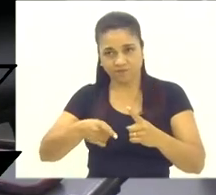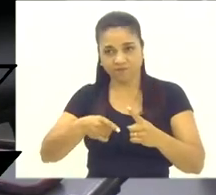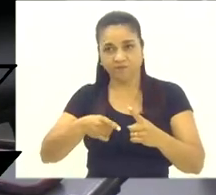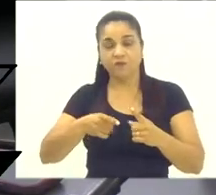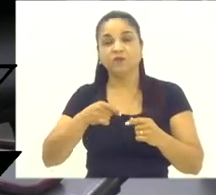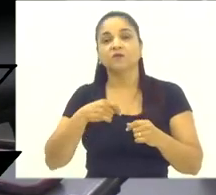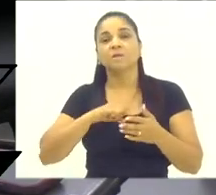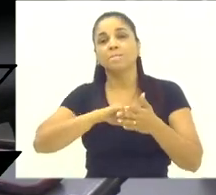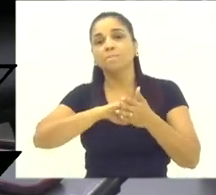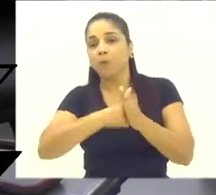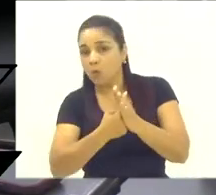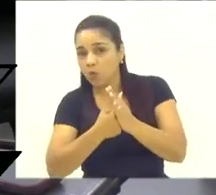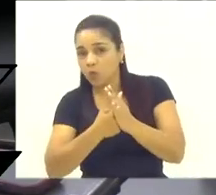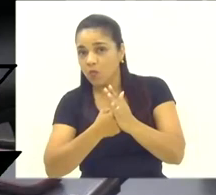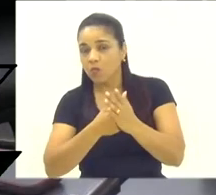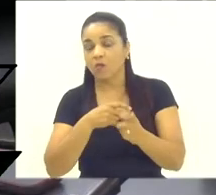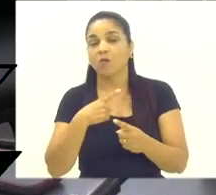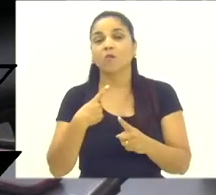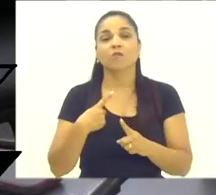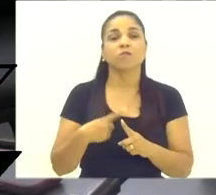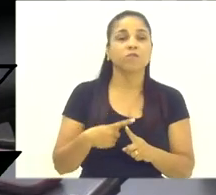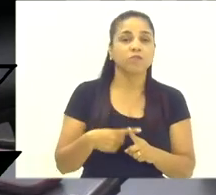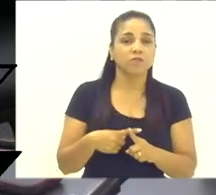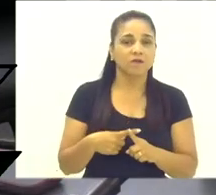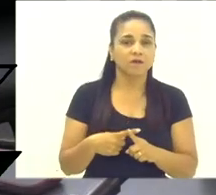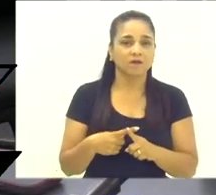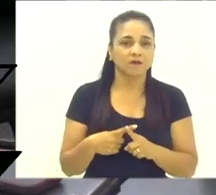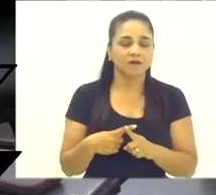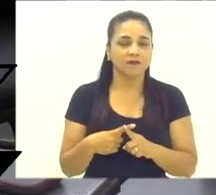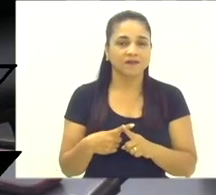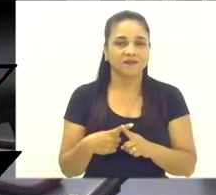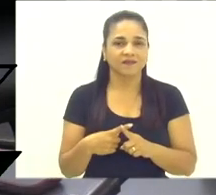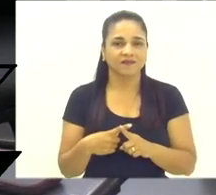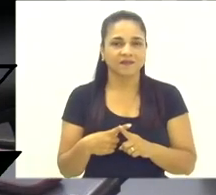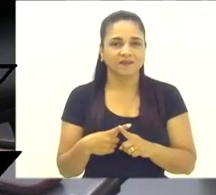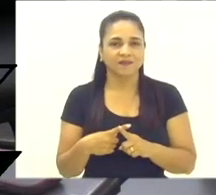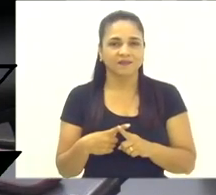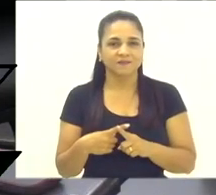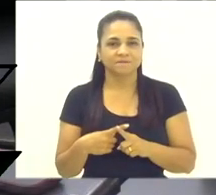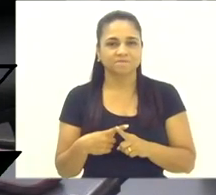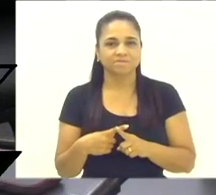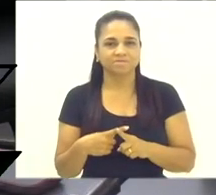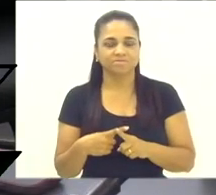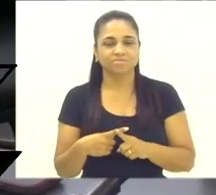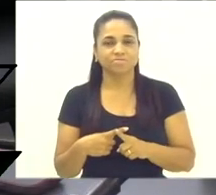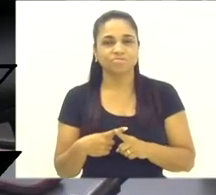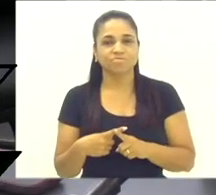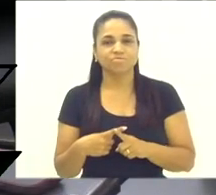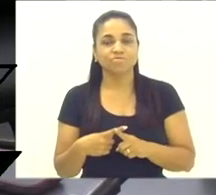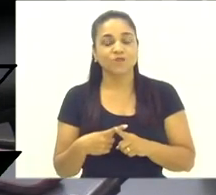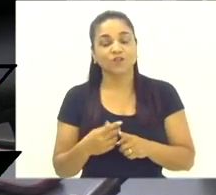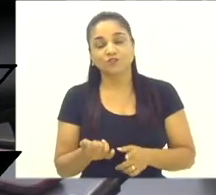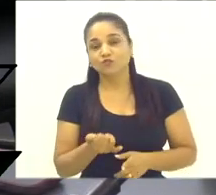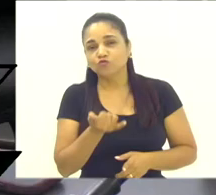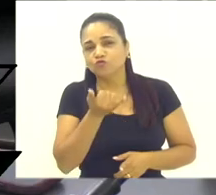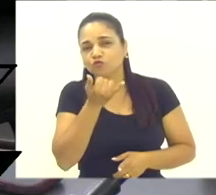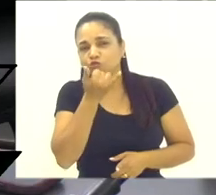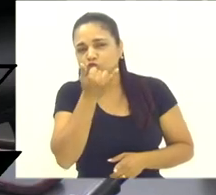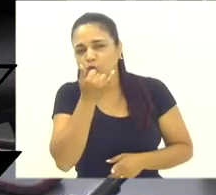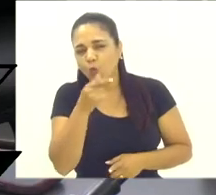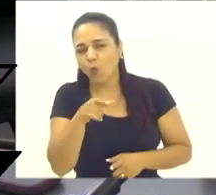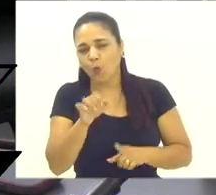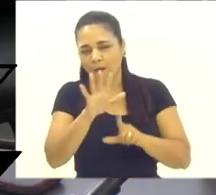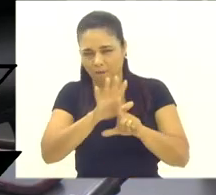eram enfim com a desculpa de serem